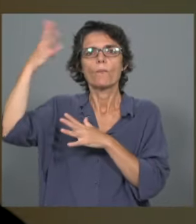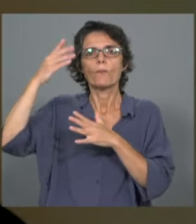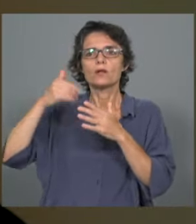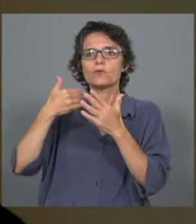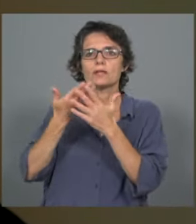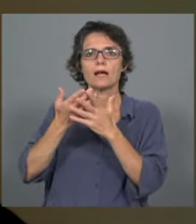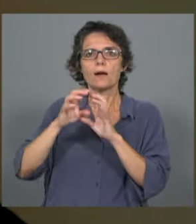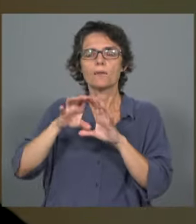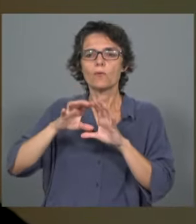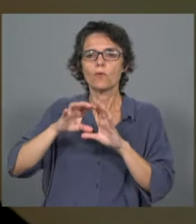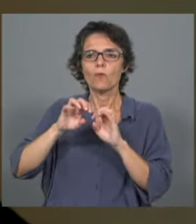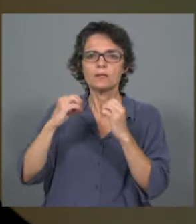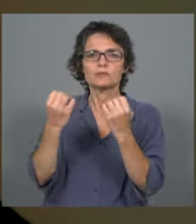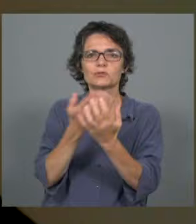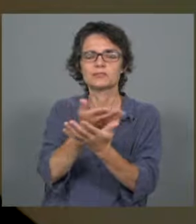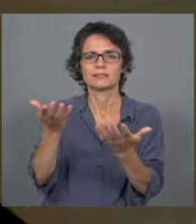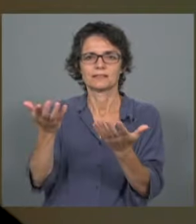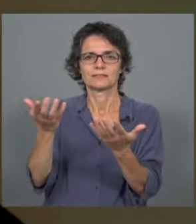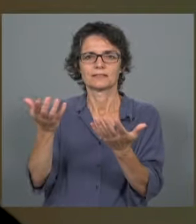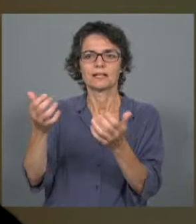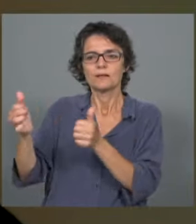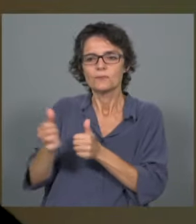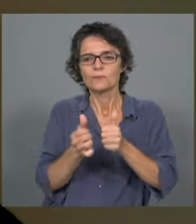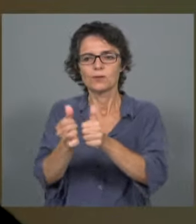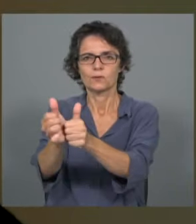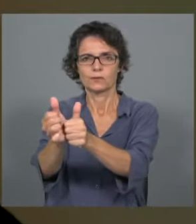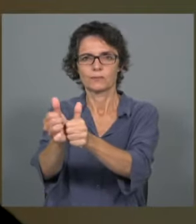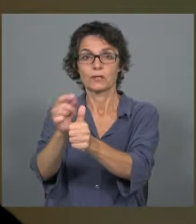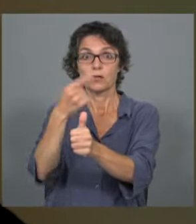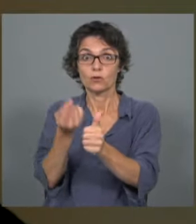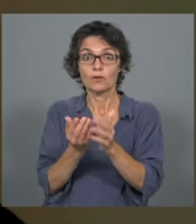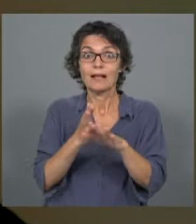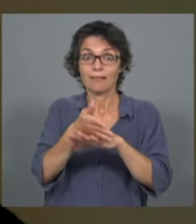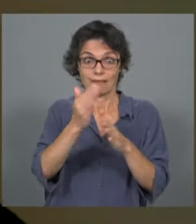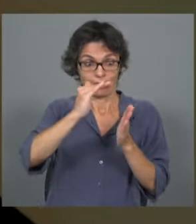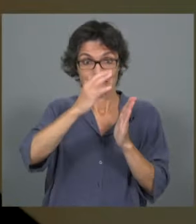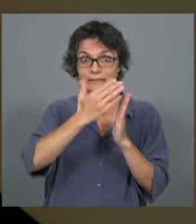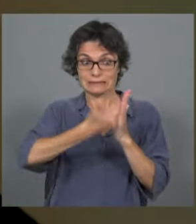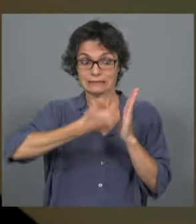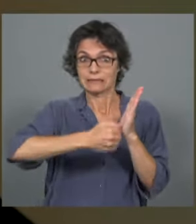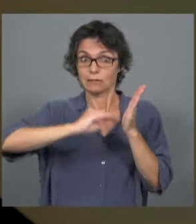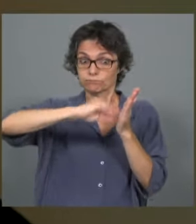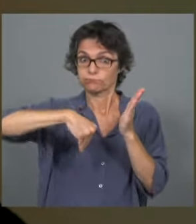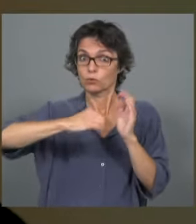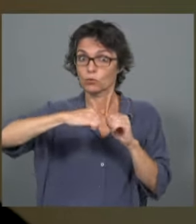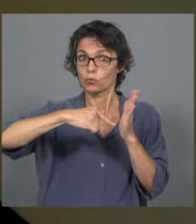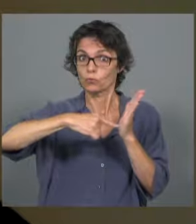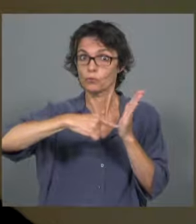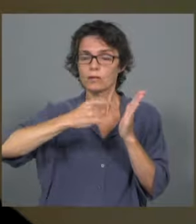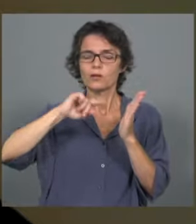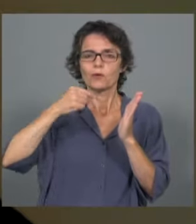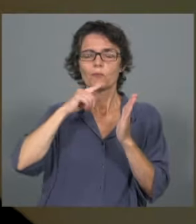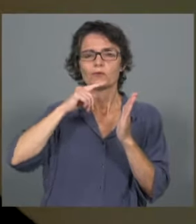este documento que foi assinado podemos ser um farol de como